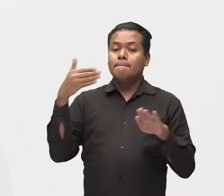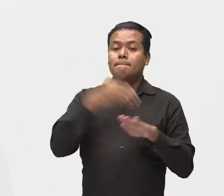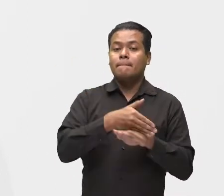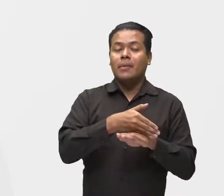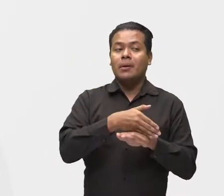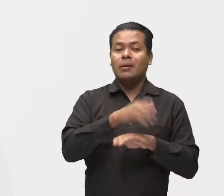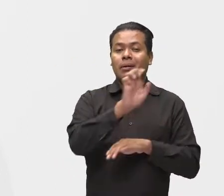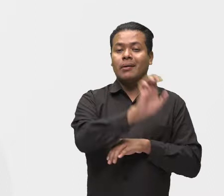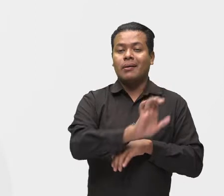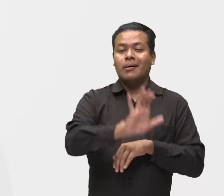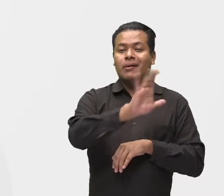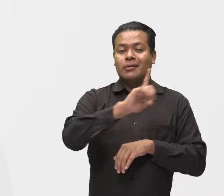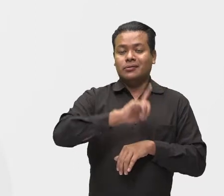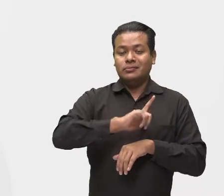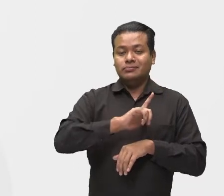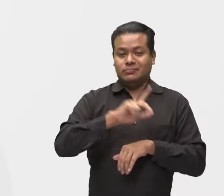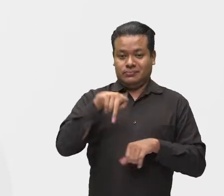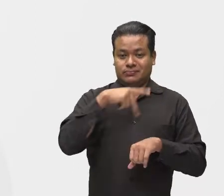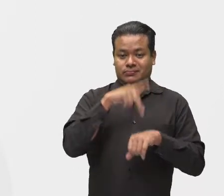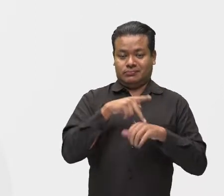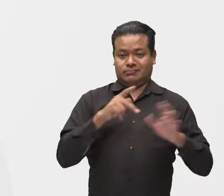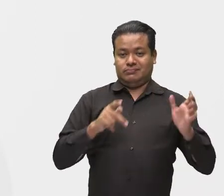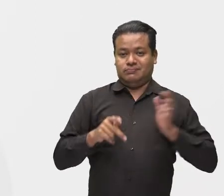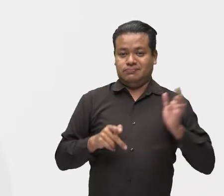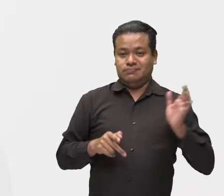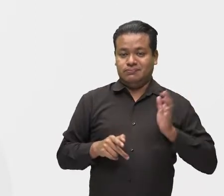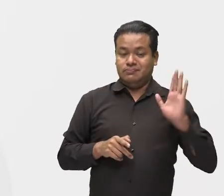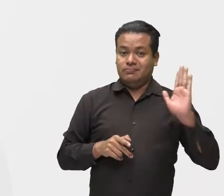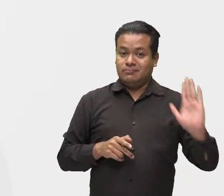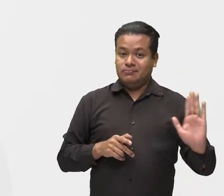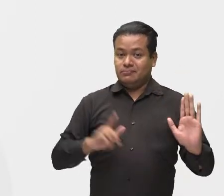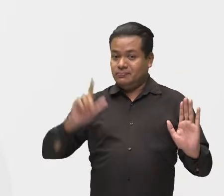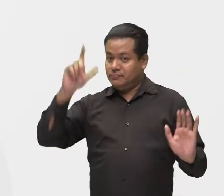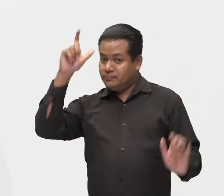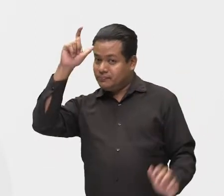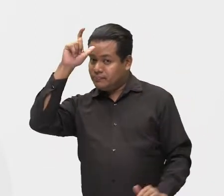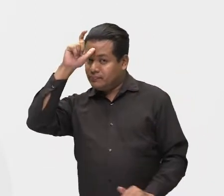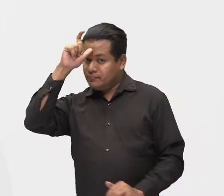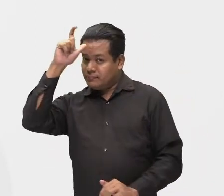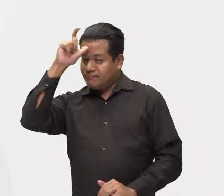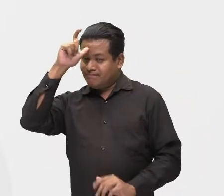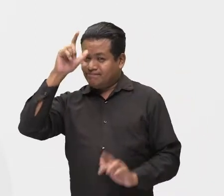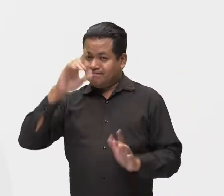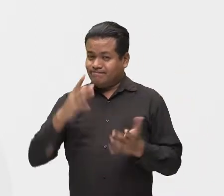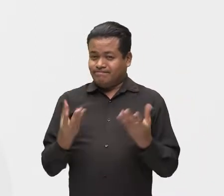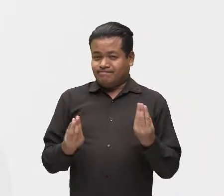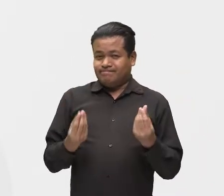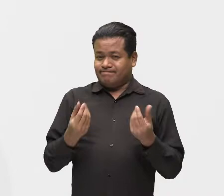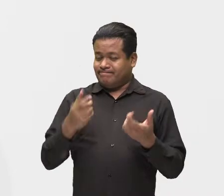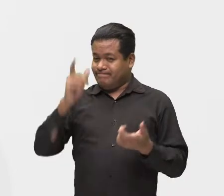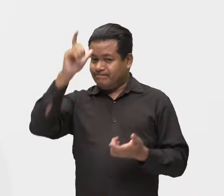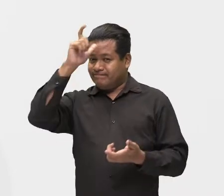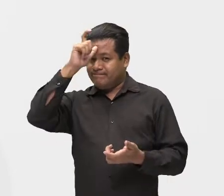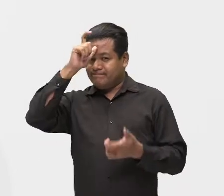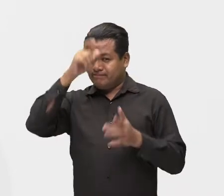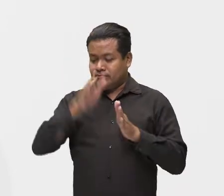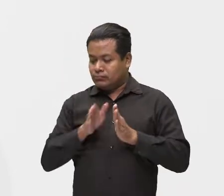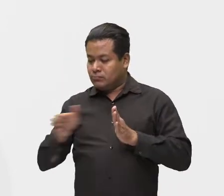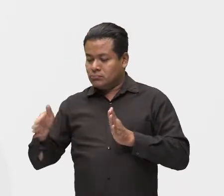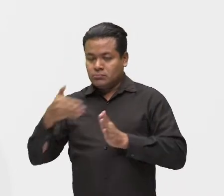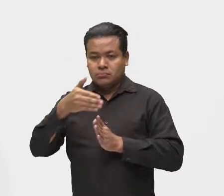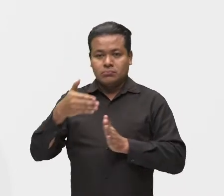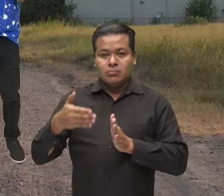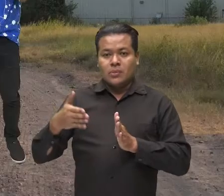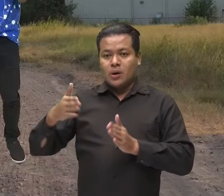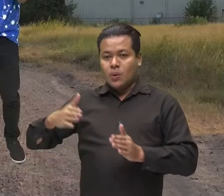que na Europa tem muitos países ricos, não é mesmo? E na Turquia, a Turquia é um país que fica muito ali na fronteira com países árabes, com países do